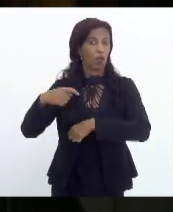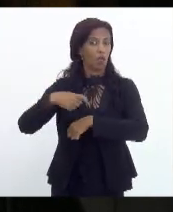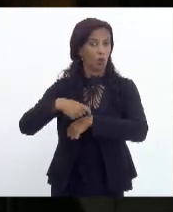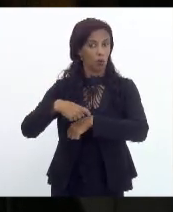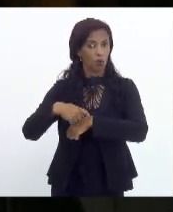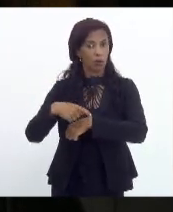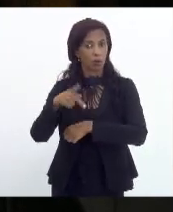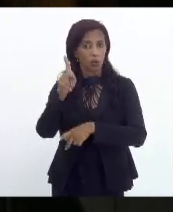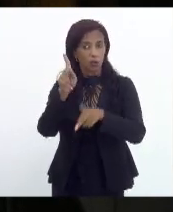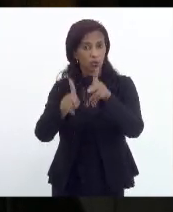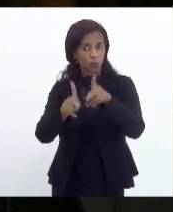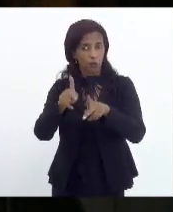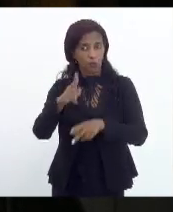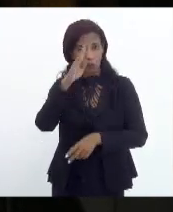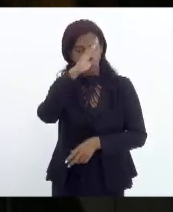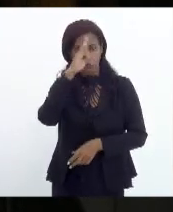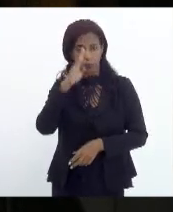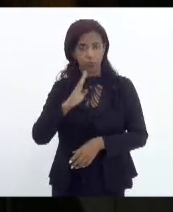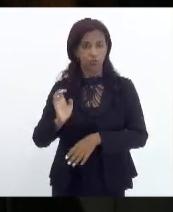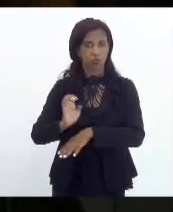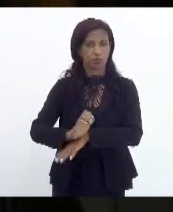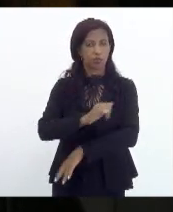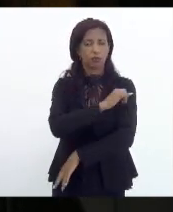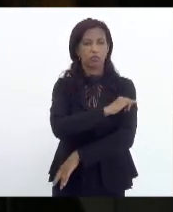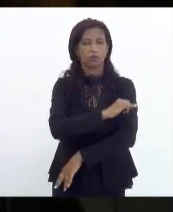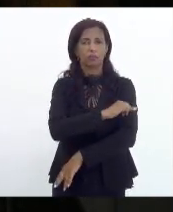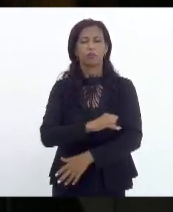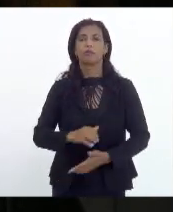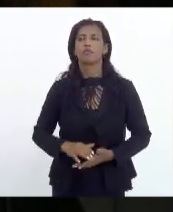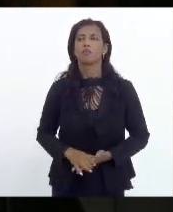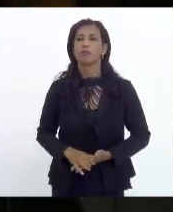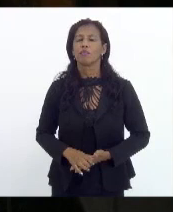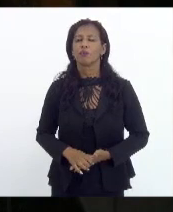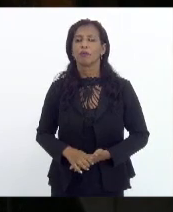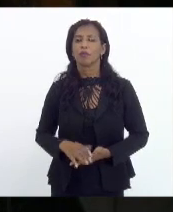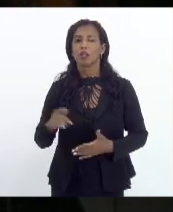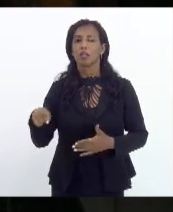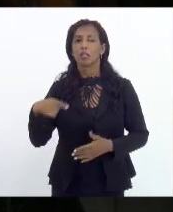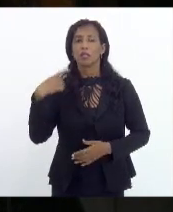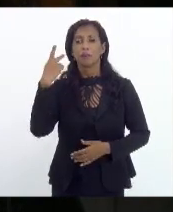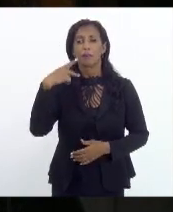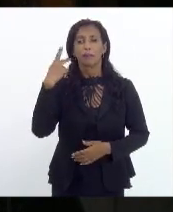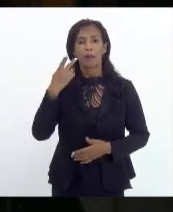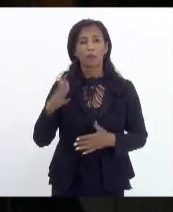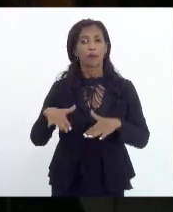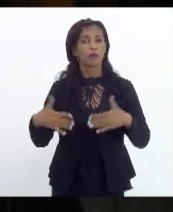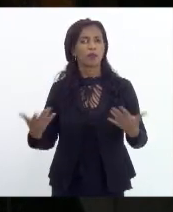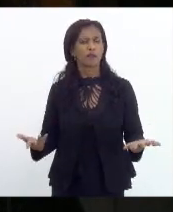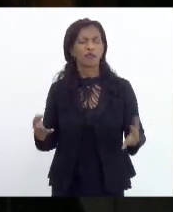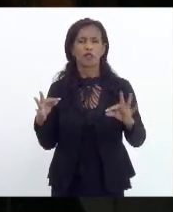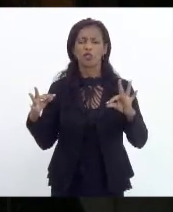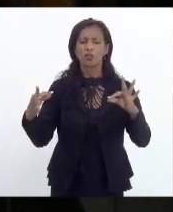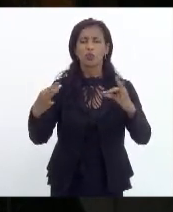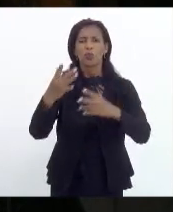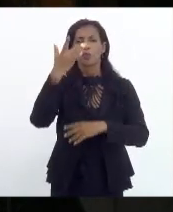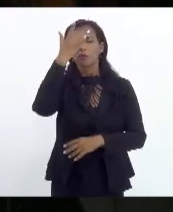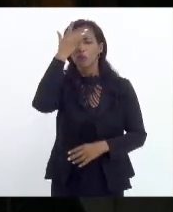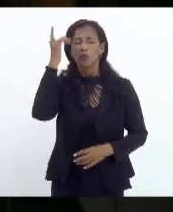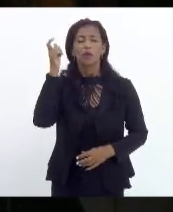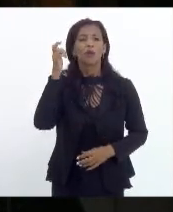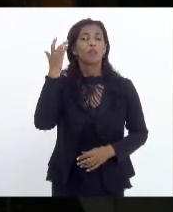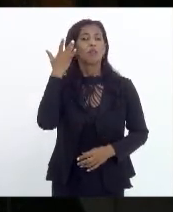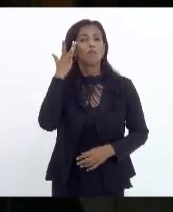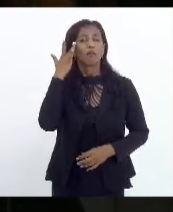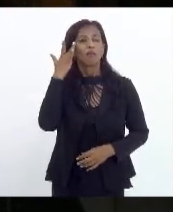brasileiro do povo do Estado do Rio de Janeiro deixe Parlamento enfim daqueles que